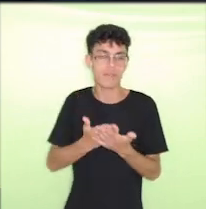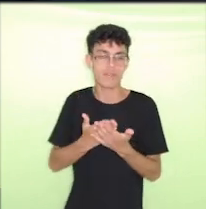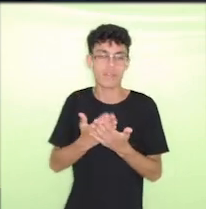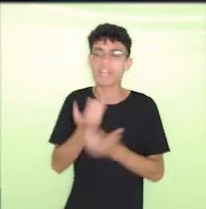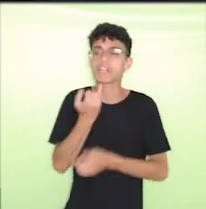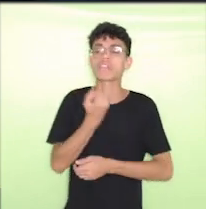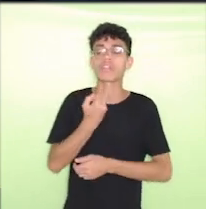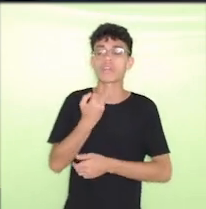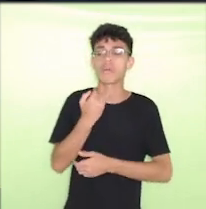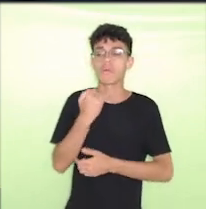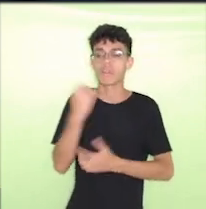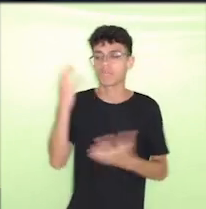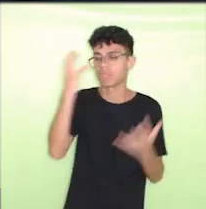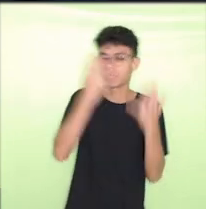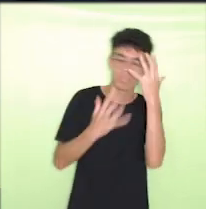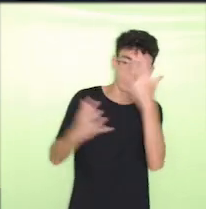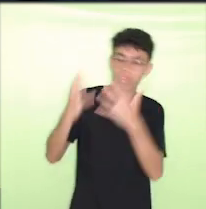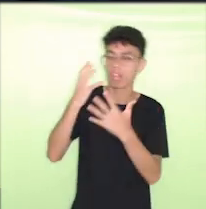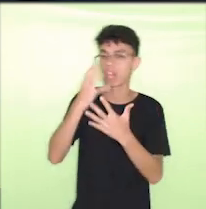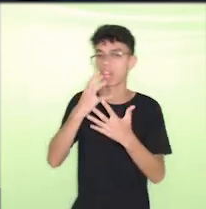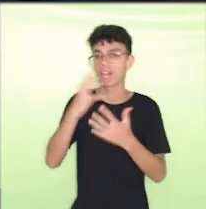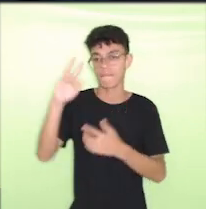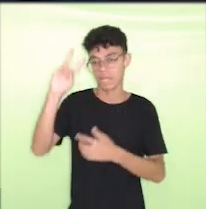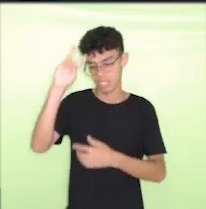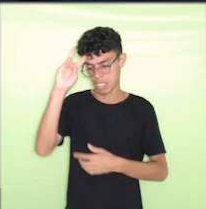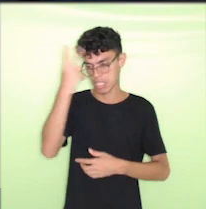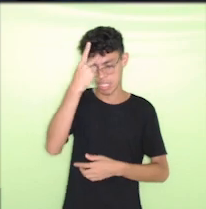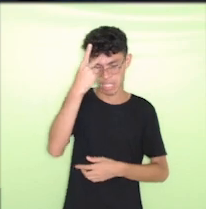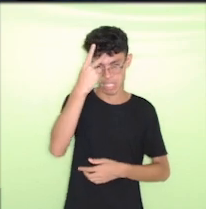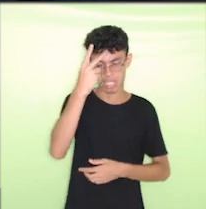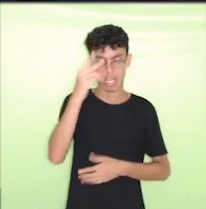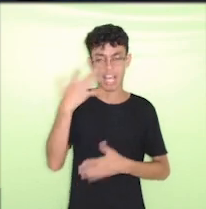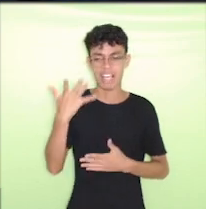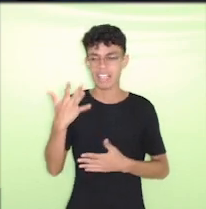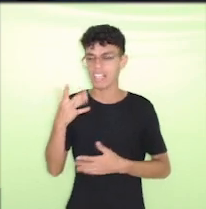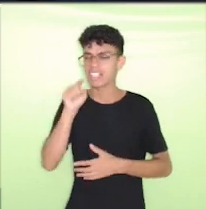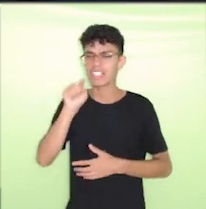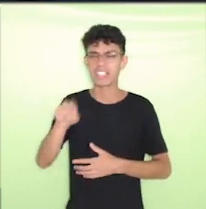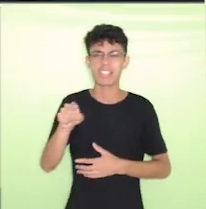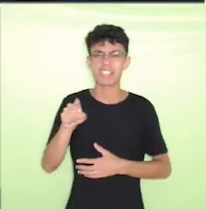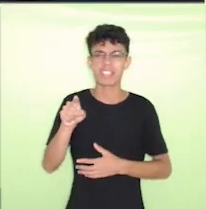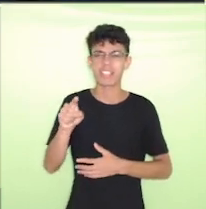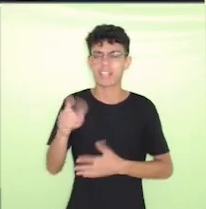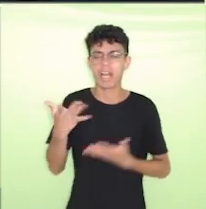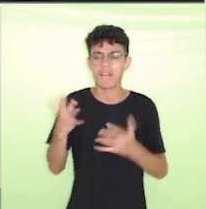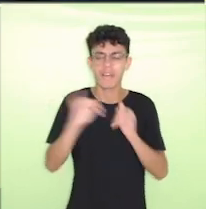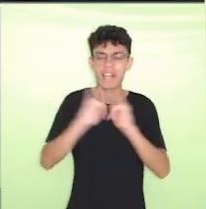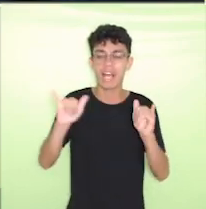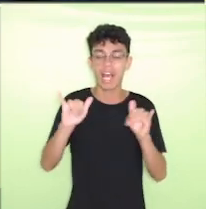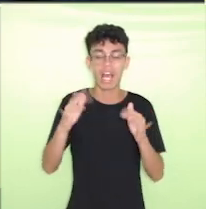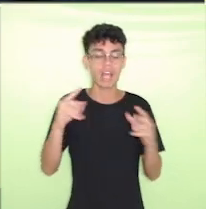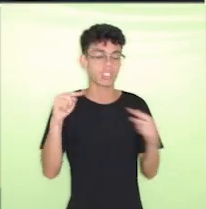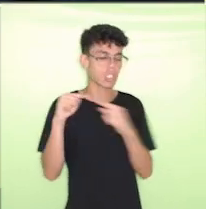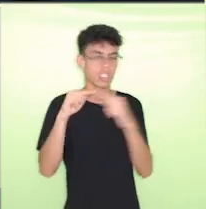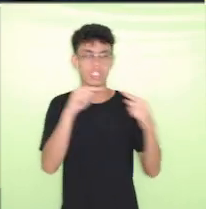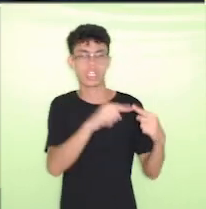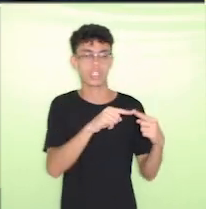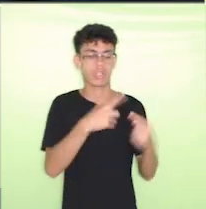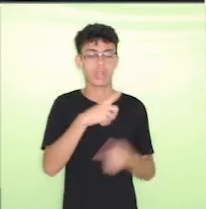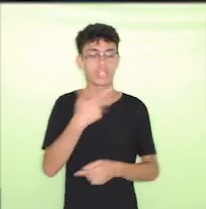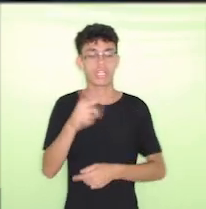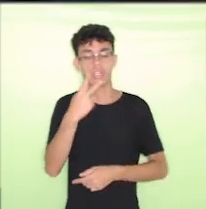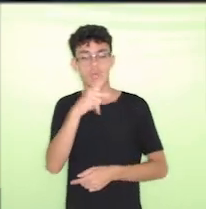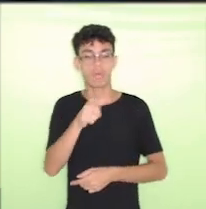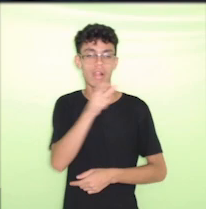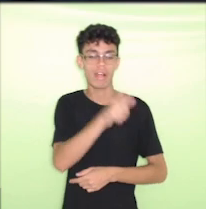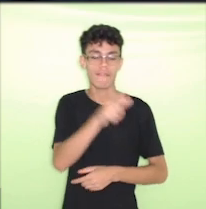intenção é de me confundir. E a senhora não me deixa falar o que eu tenho a dizer. Porque as suas palavras não têm sentido algum.